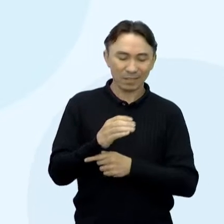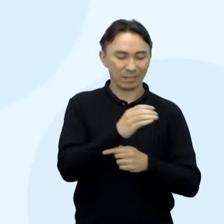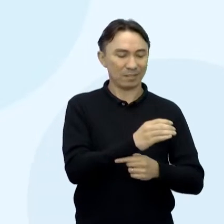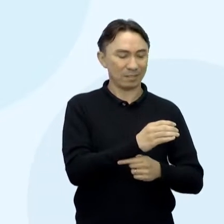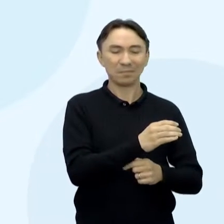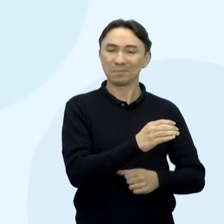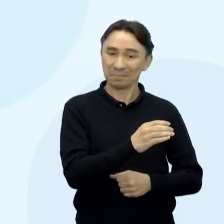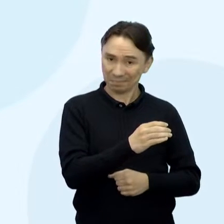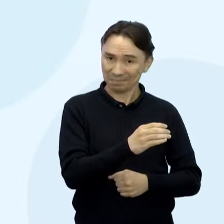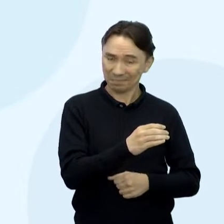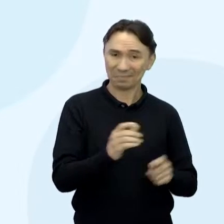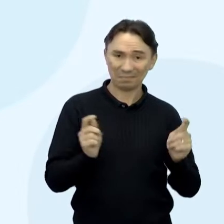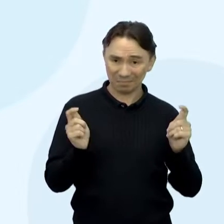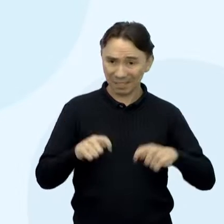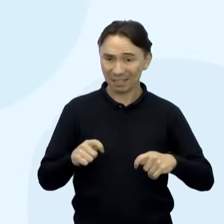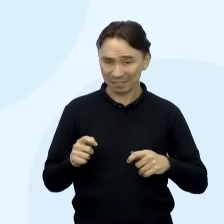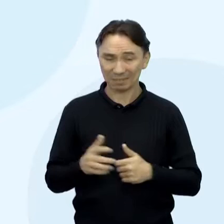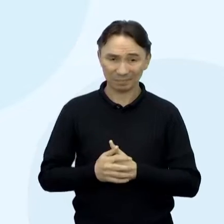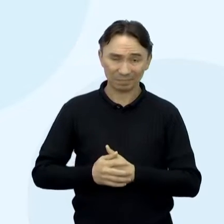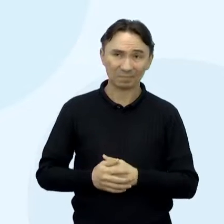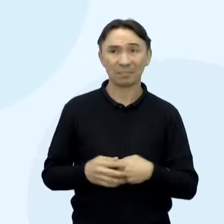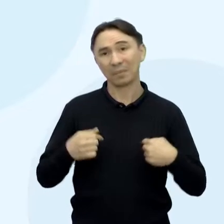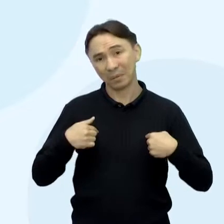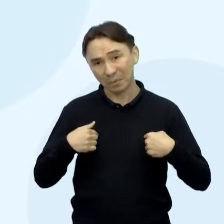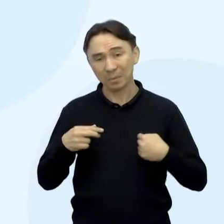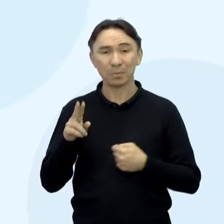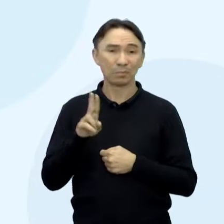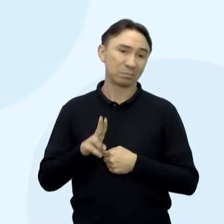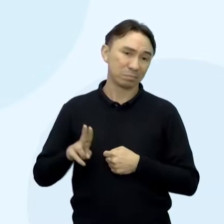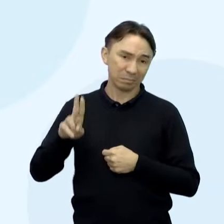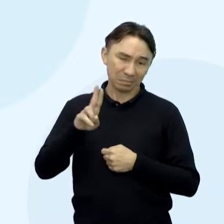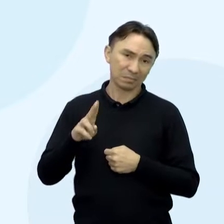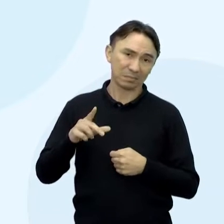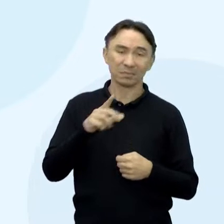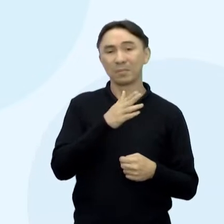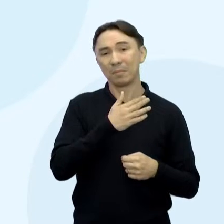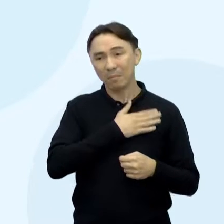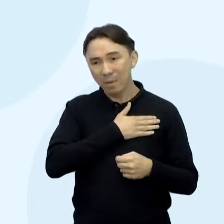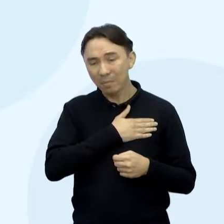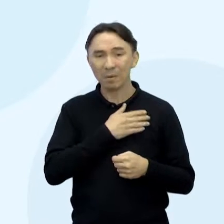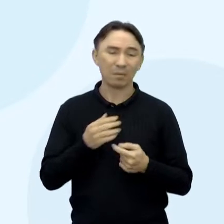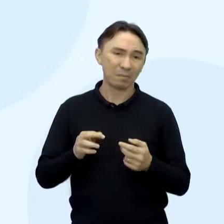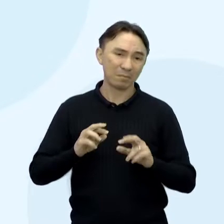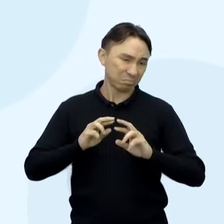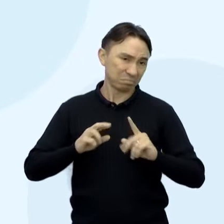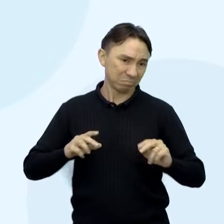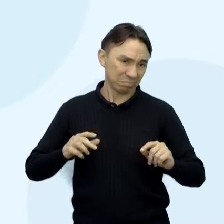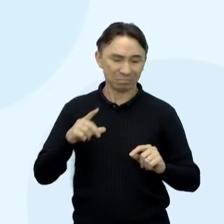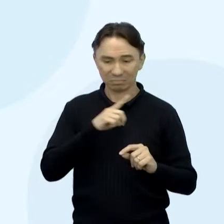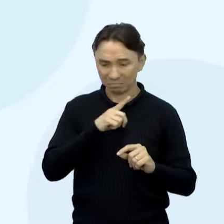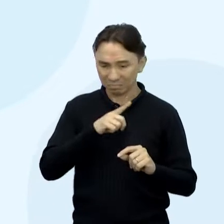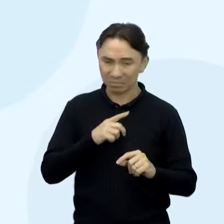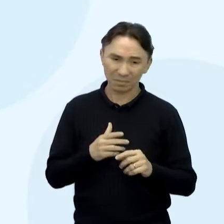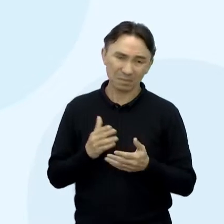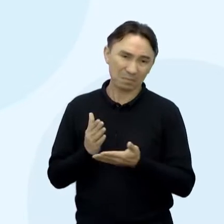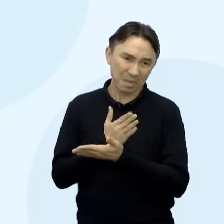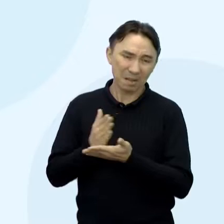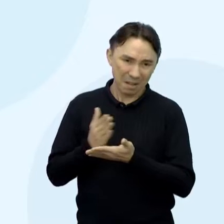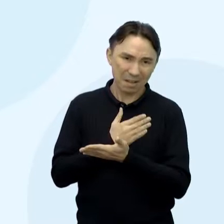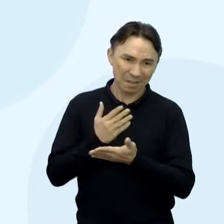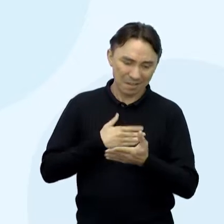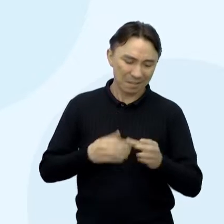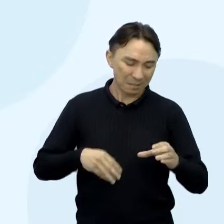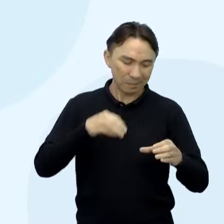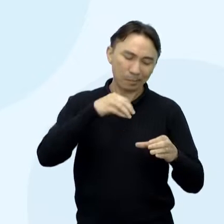tem pessoas que são muito criativas. Eu utilizo com os meus temperos, armazenar outros tipos de condimento,